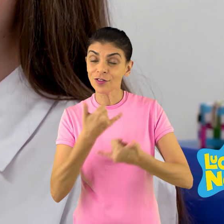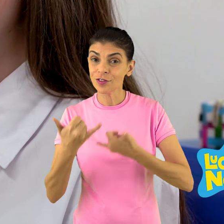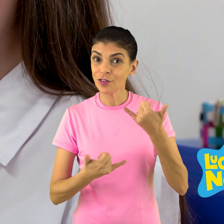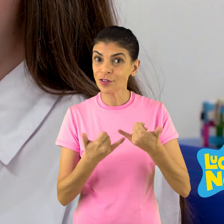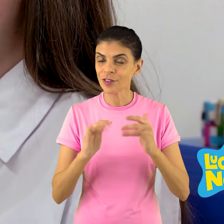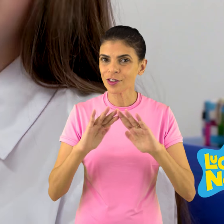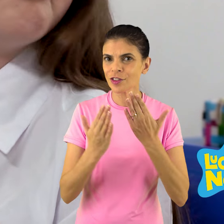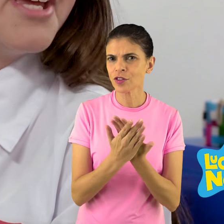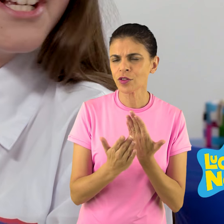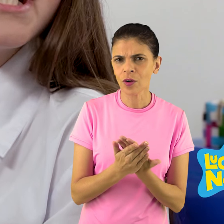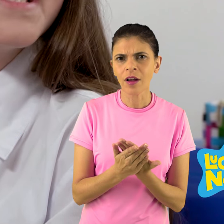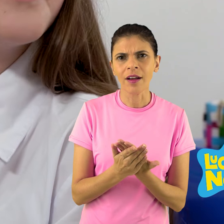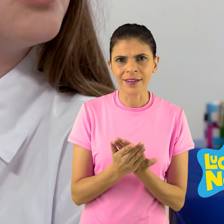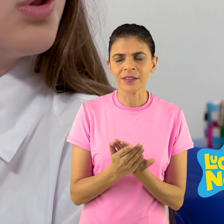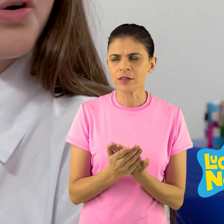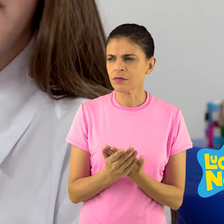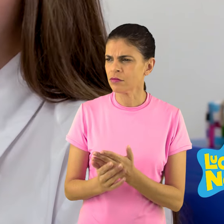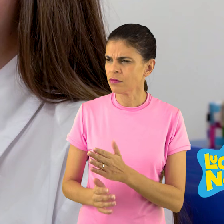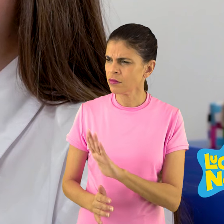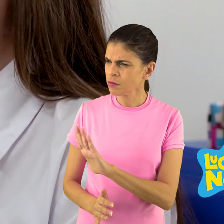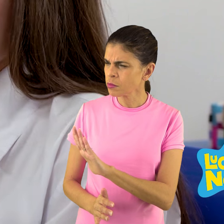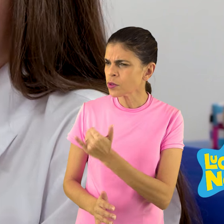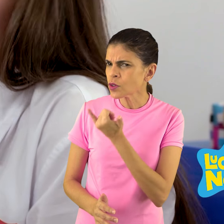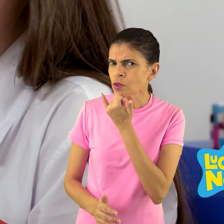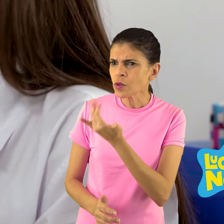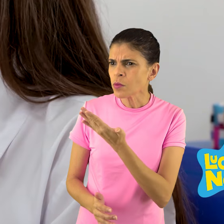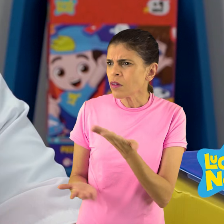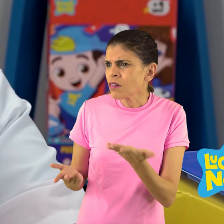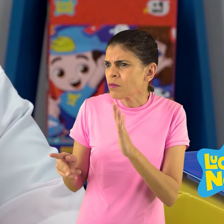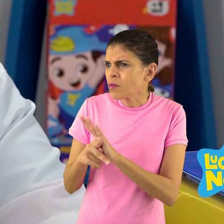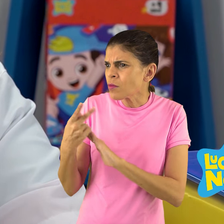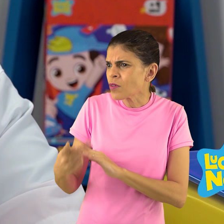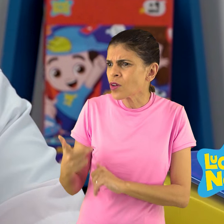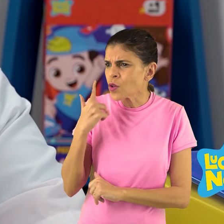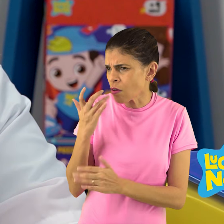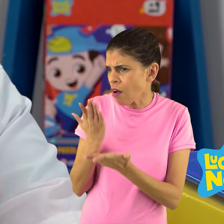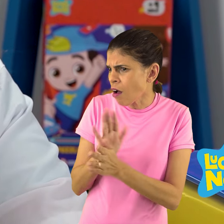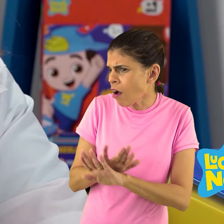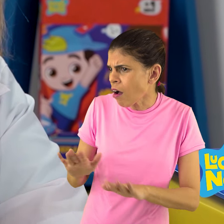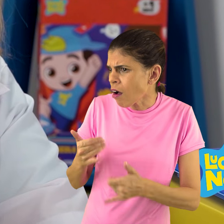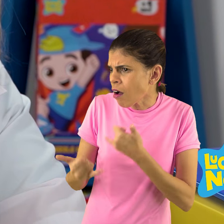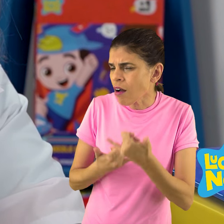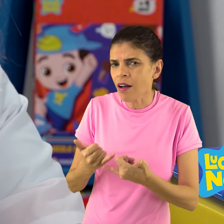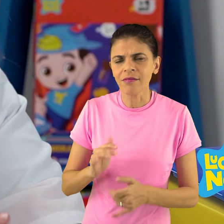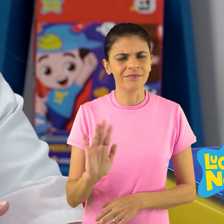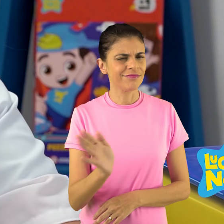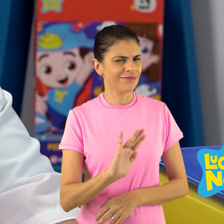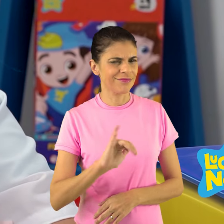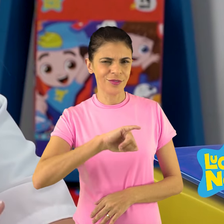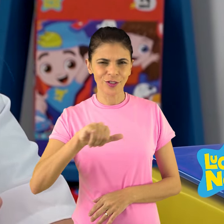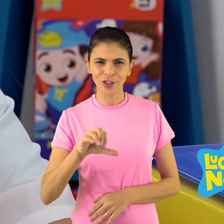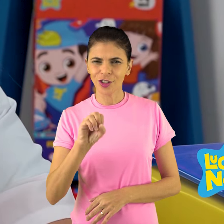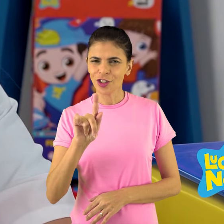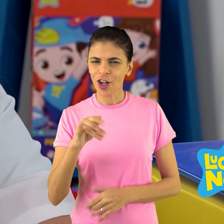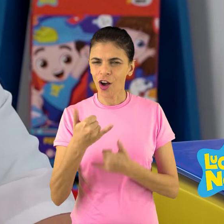Mas, professora, e a gincana do Lucas? Vai acabar? Não, Gi. Mas esses jogos vão